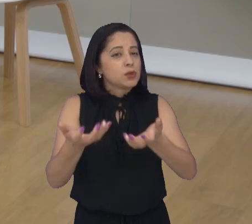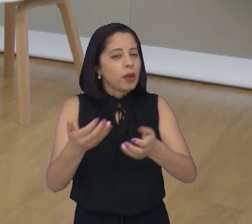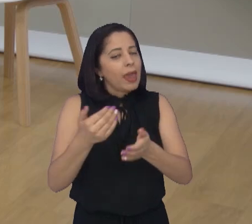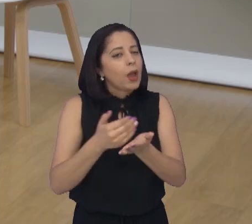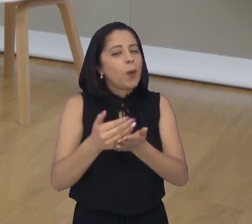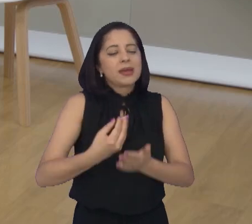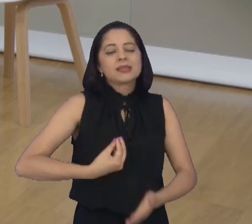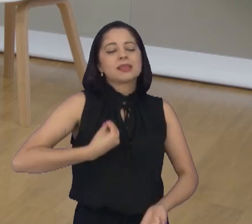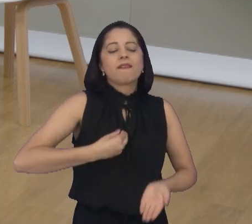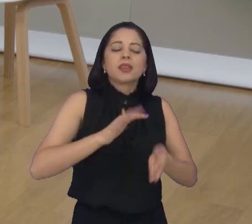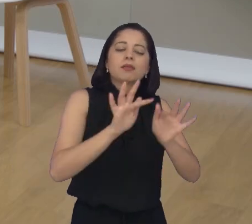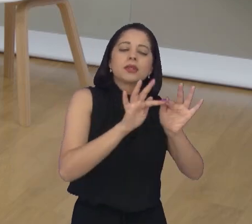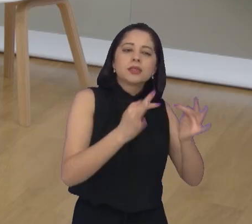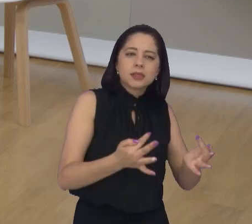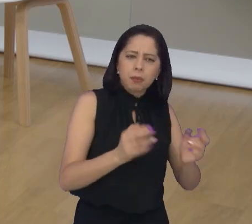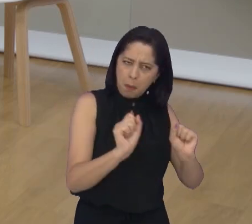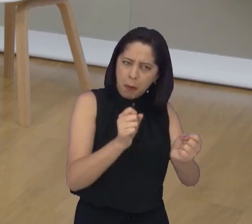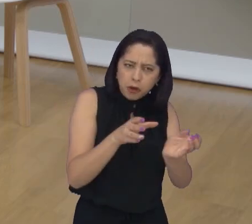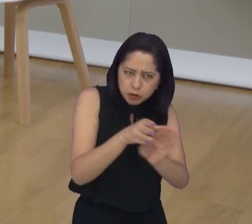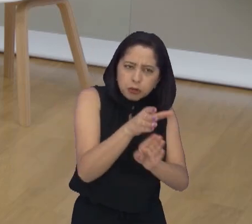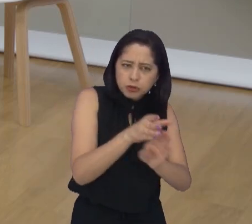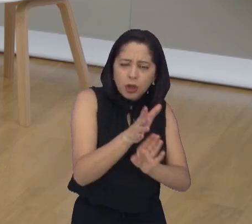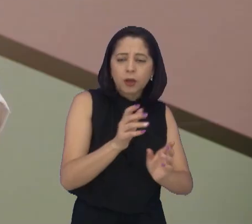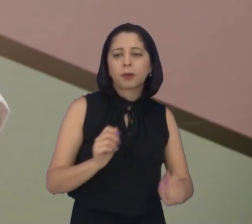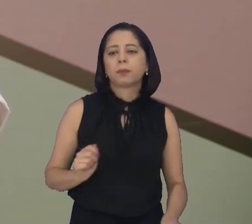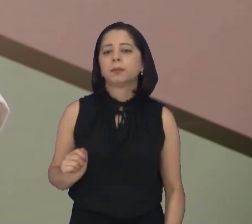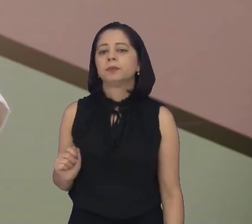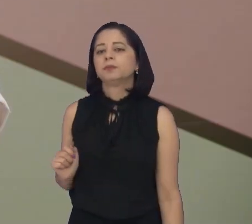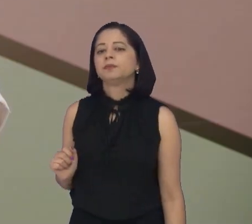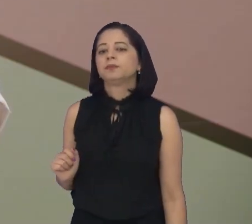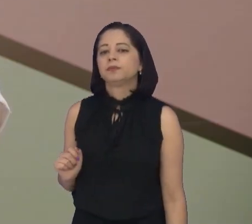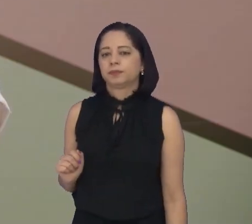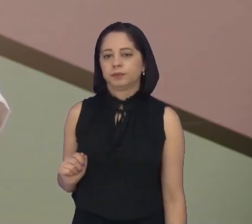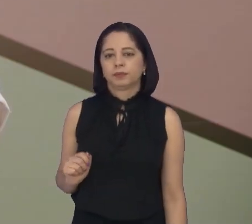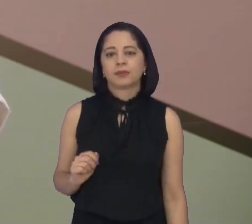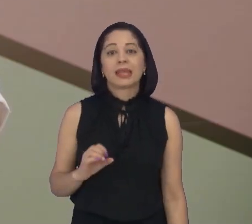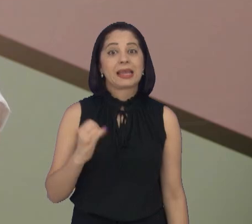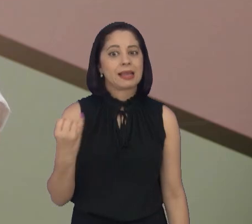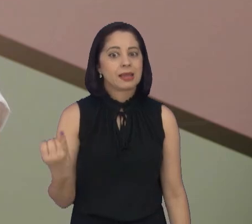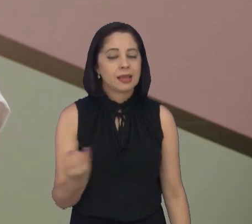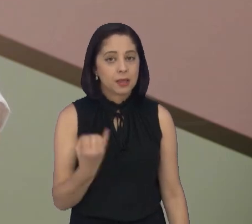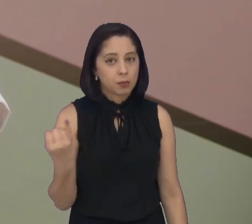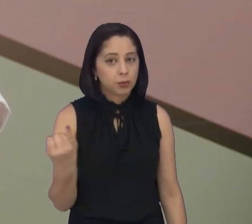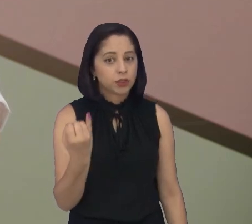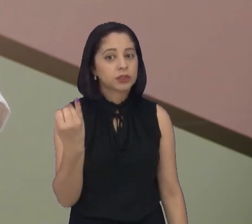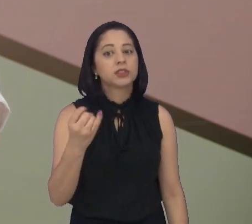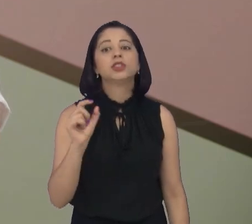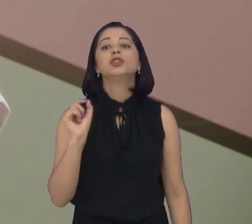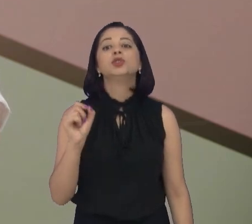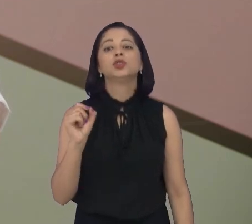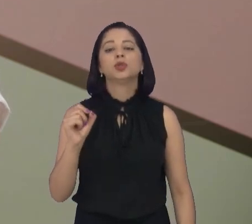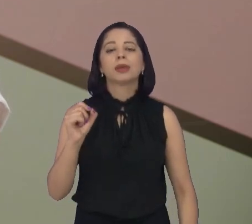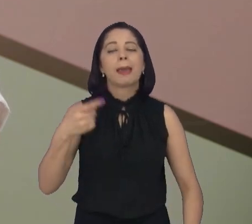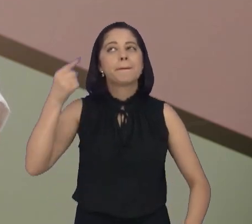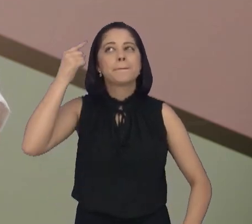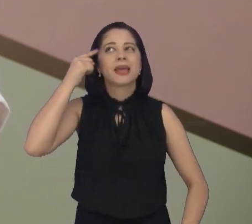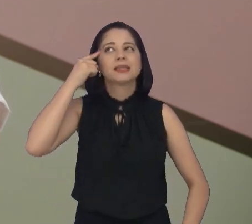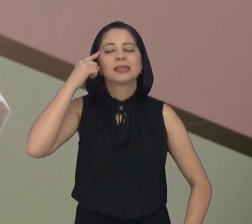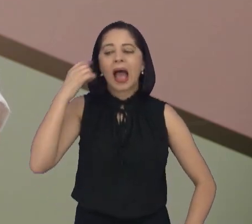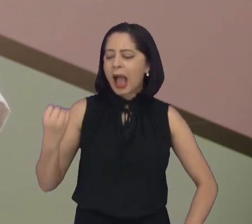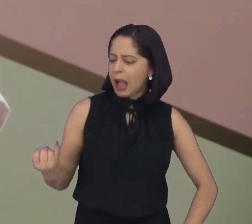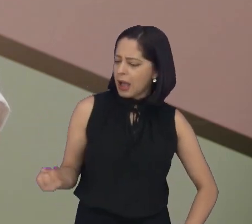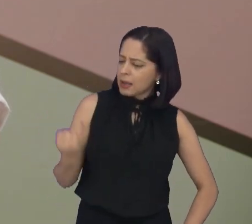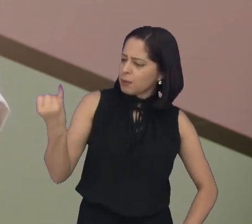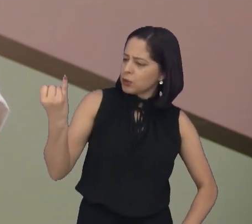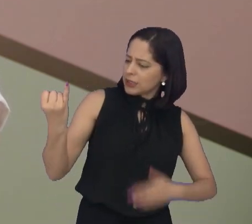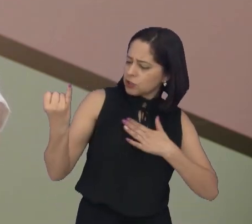um estilo de vida sem excessos? Sim. É importante a gente focar justamente naquilo que é essencial para a nossa vida,